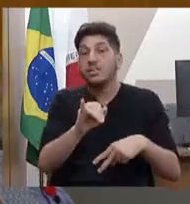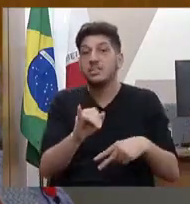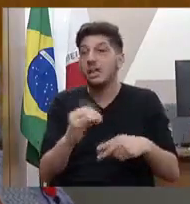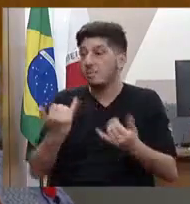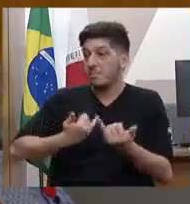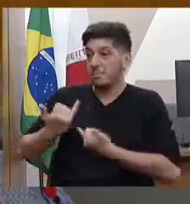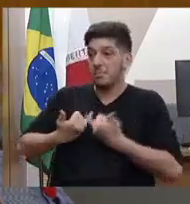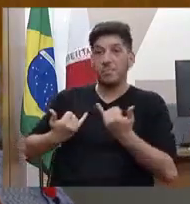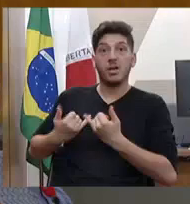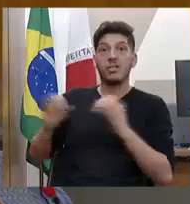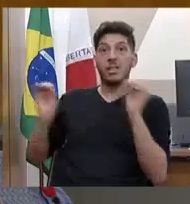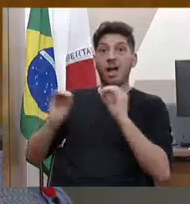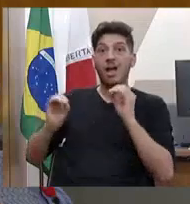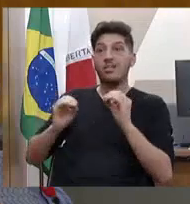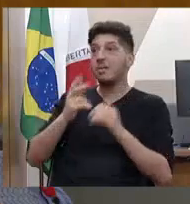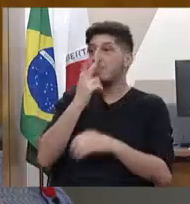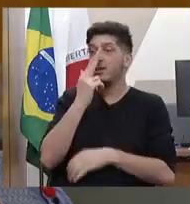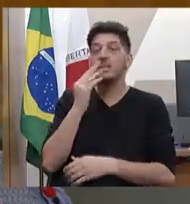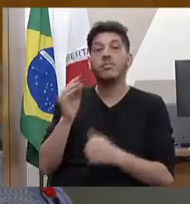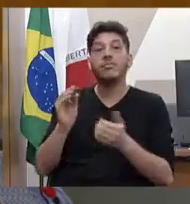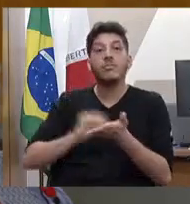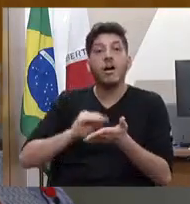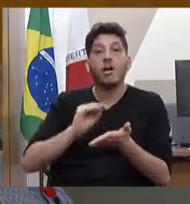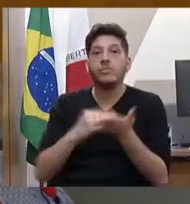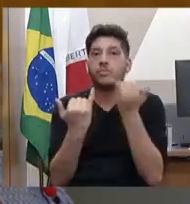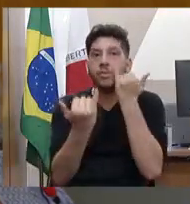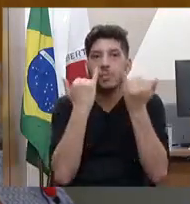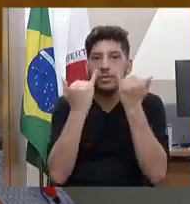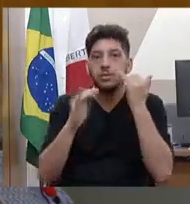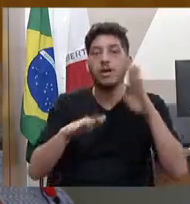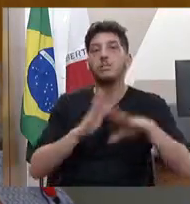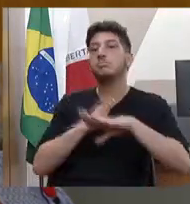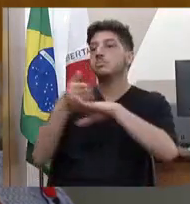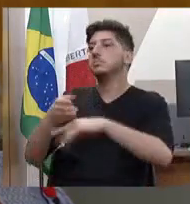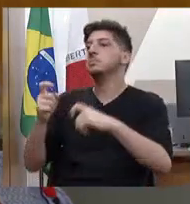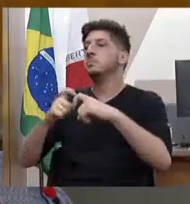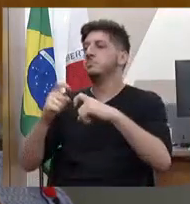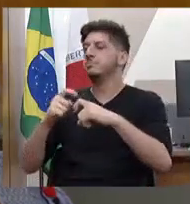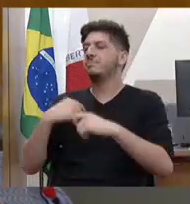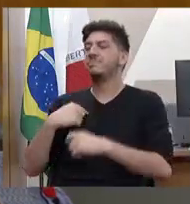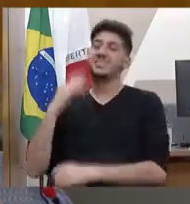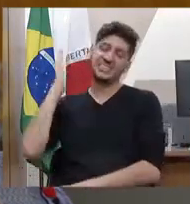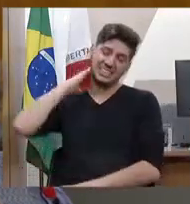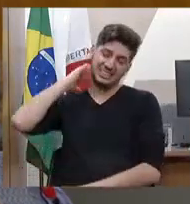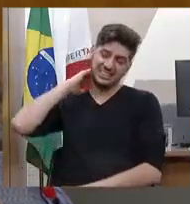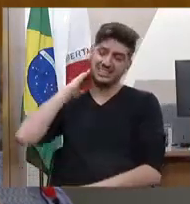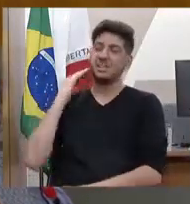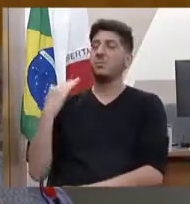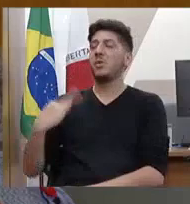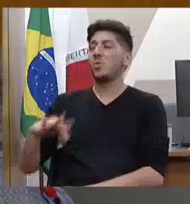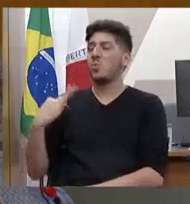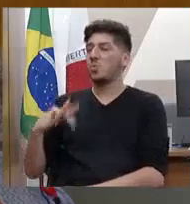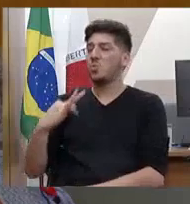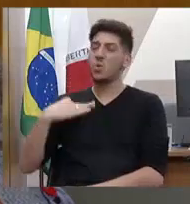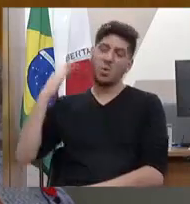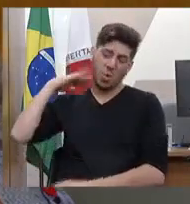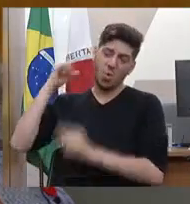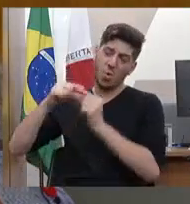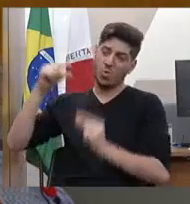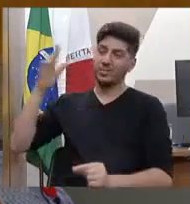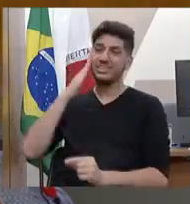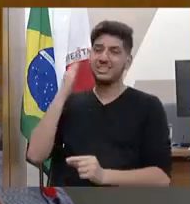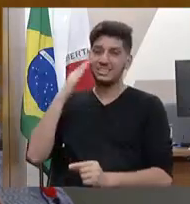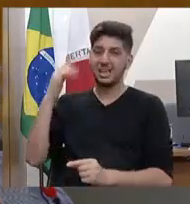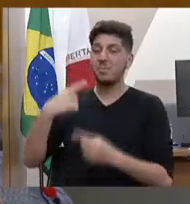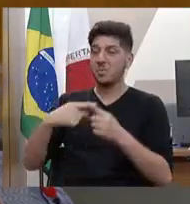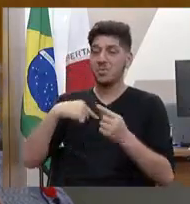Às vezes o trabalhador chega lá no médico com muita dor na coluna Porque ele caiu levou uma queda com peso nas